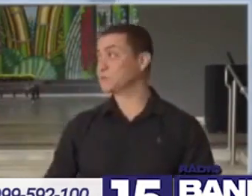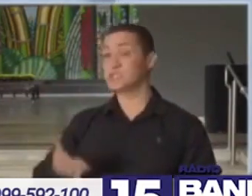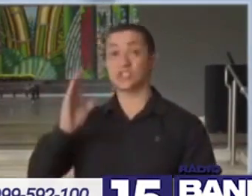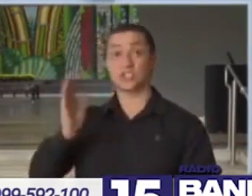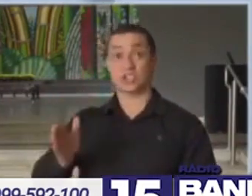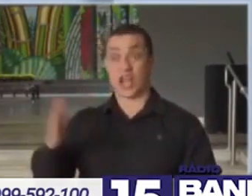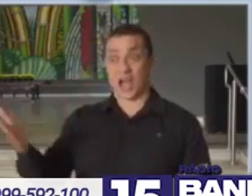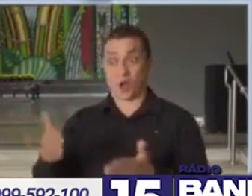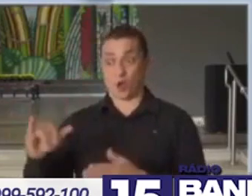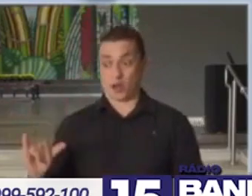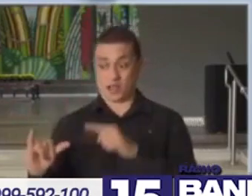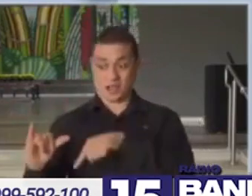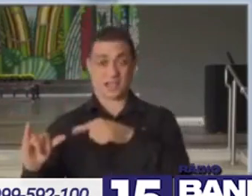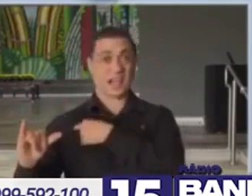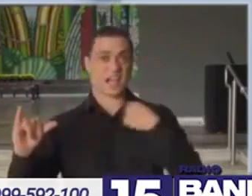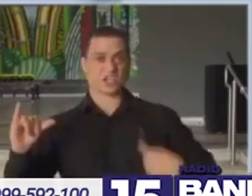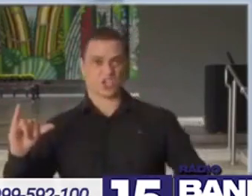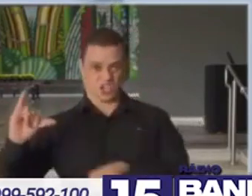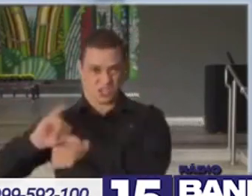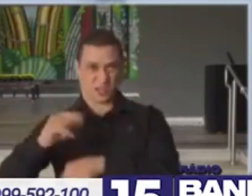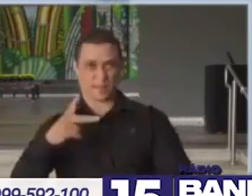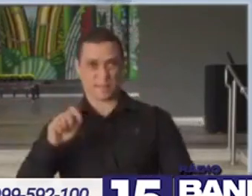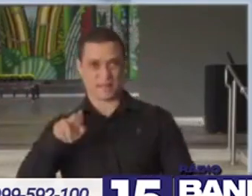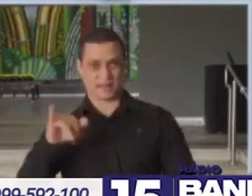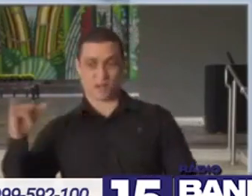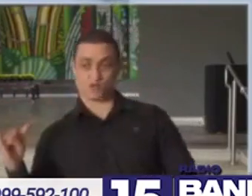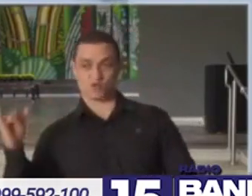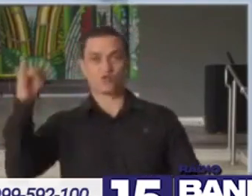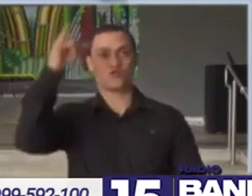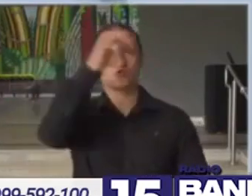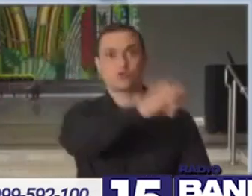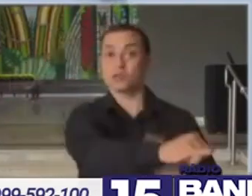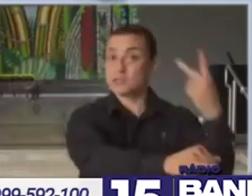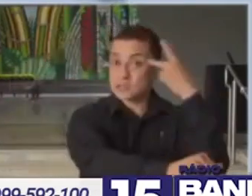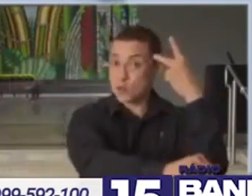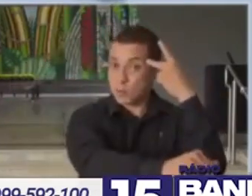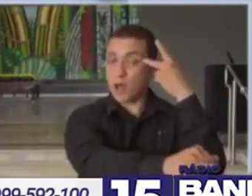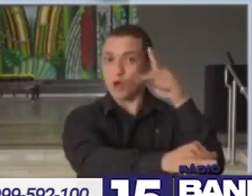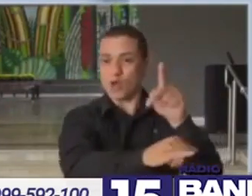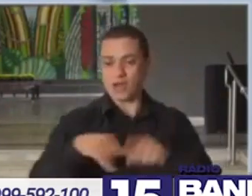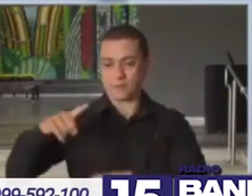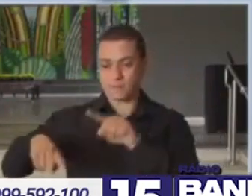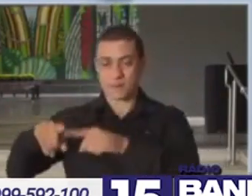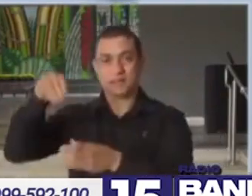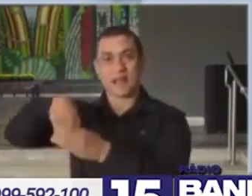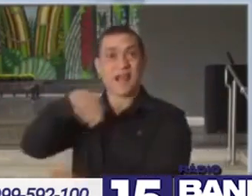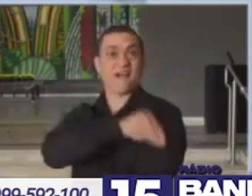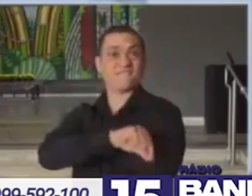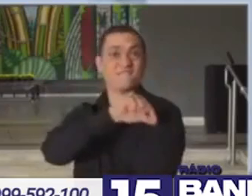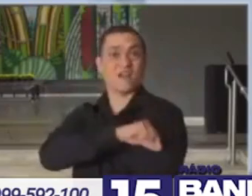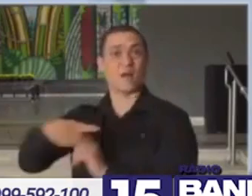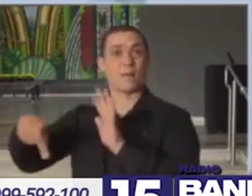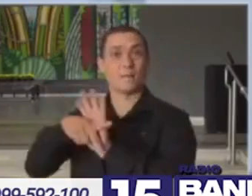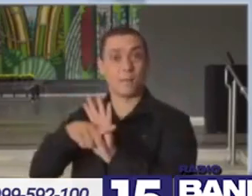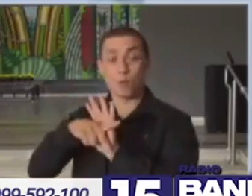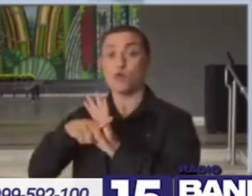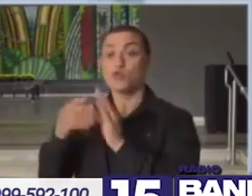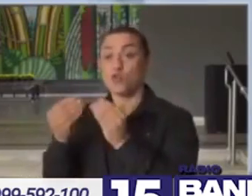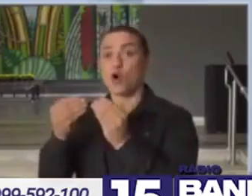partida de Pequim, na China, para o aeroporto de Viracopos, em Campinas. Vamos